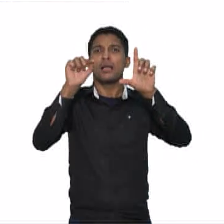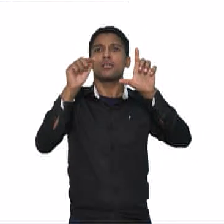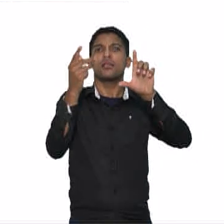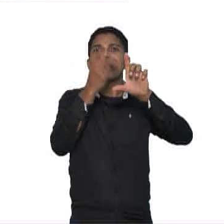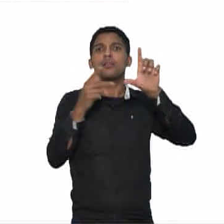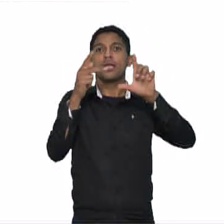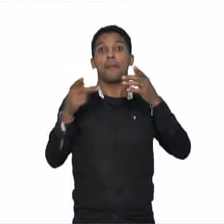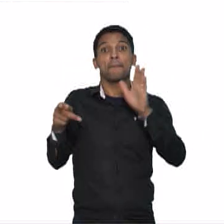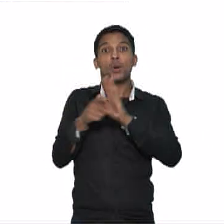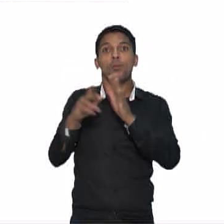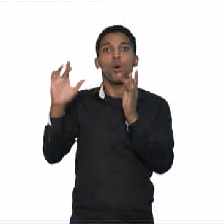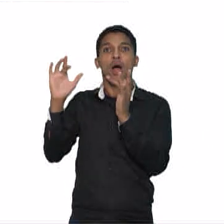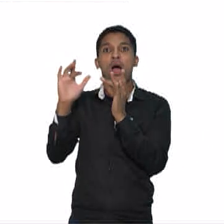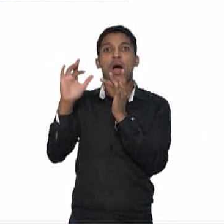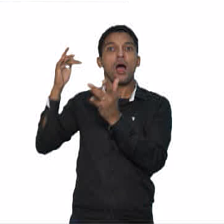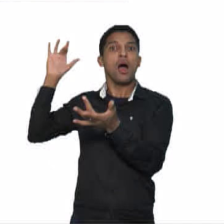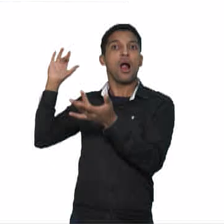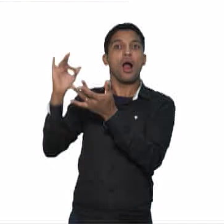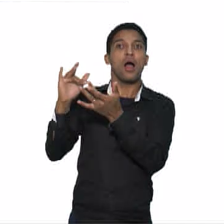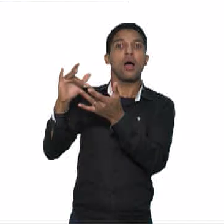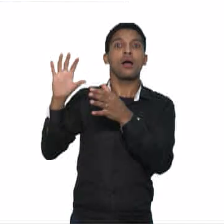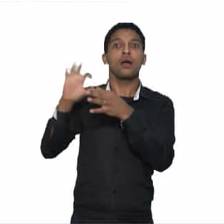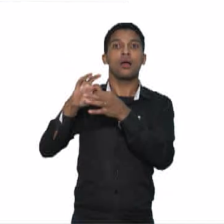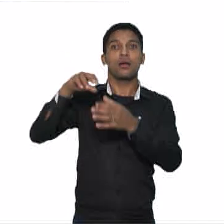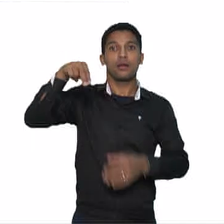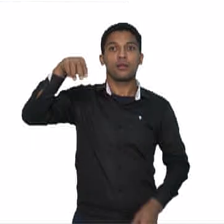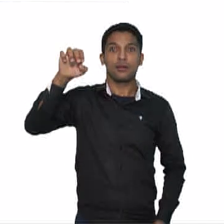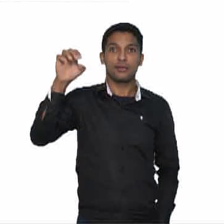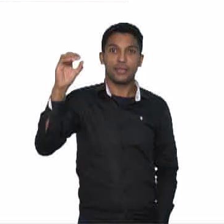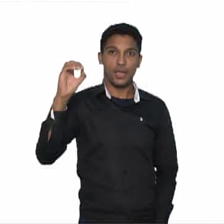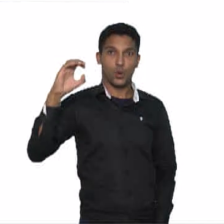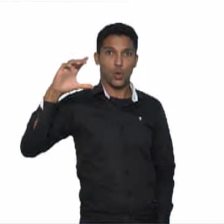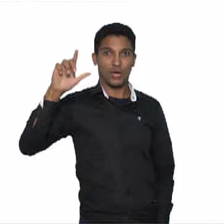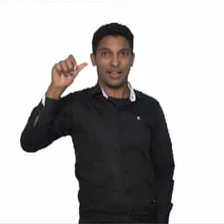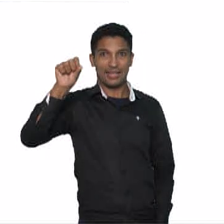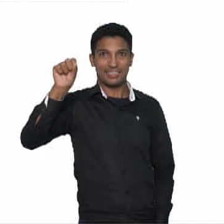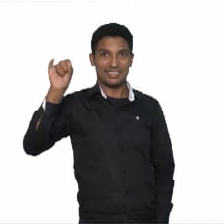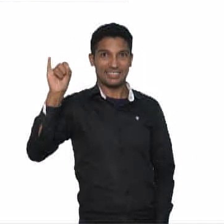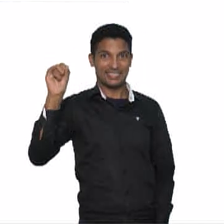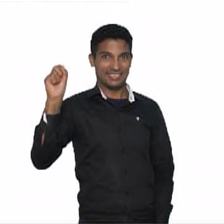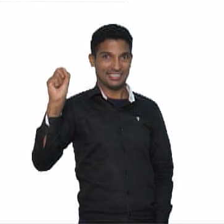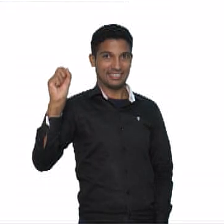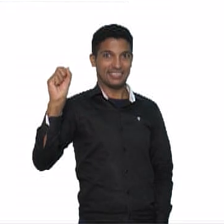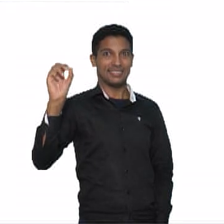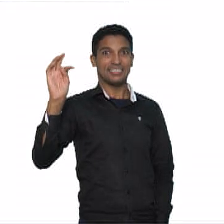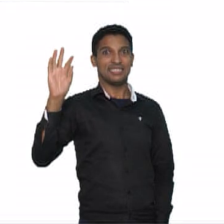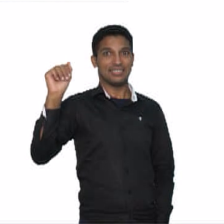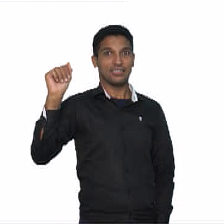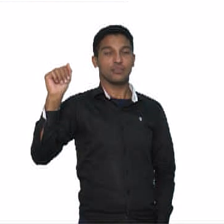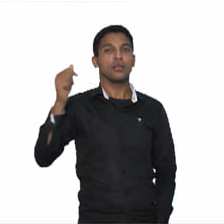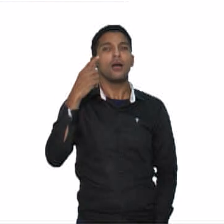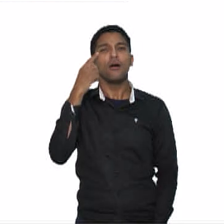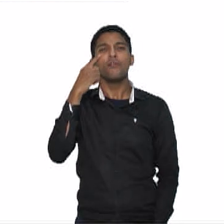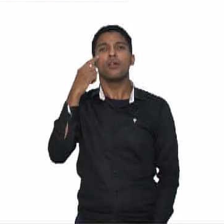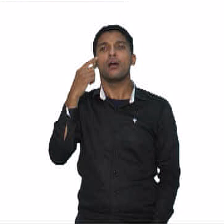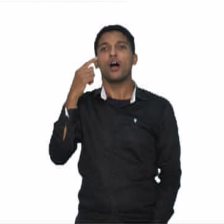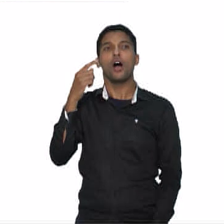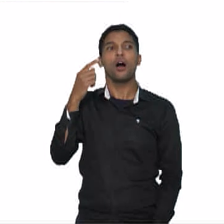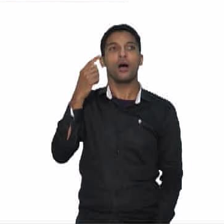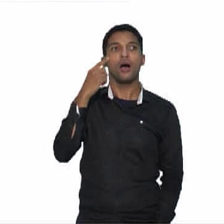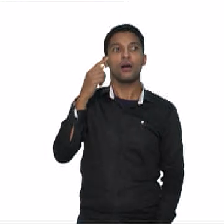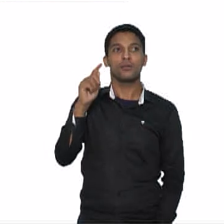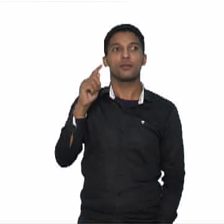única que não é desse período. Então, vamos escolher aqui o banho lá da moça lá. Vamos primeiro identificar cada uma,